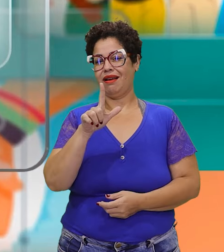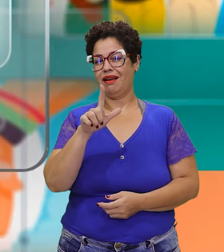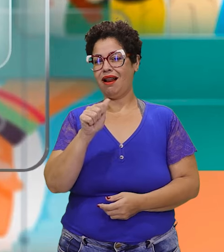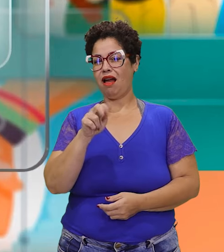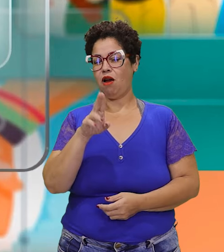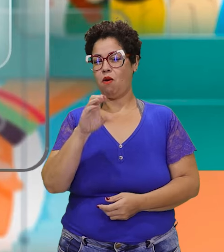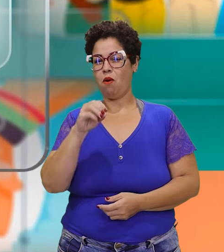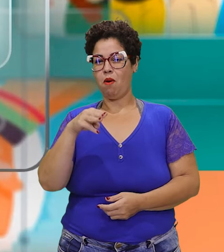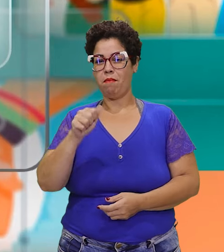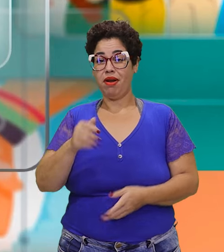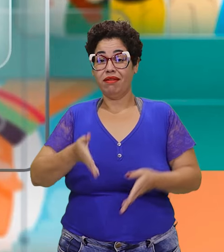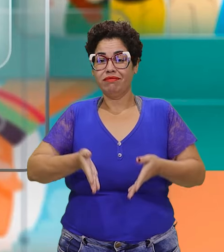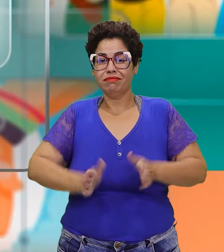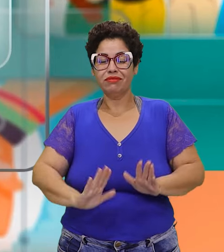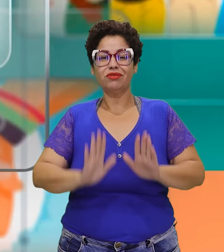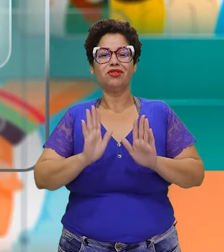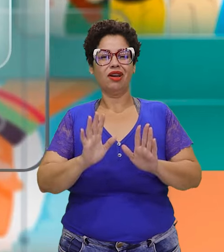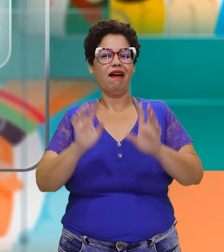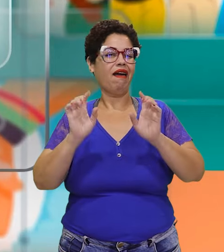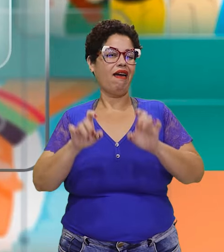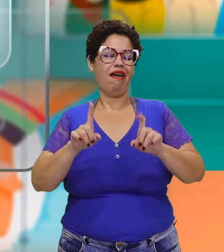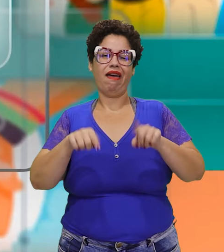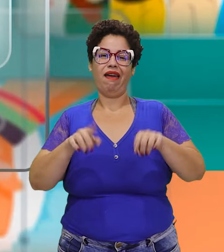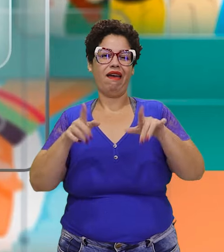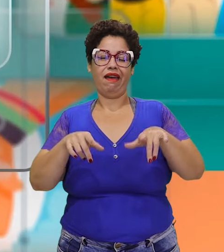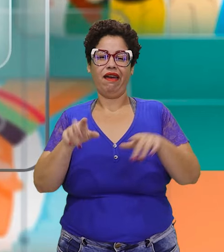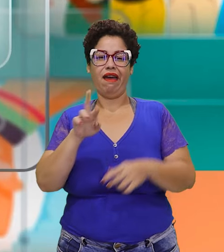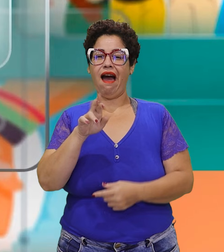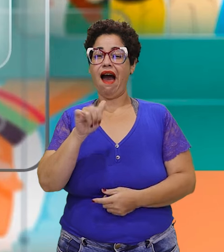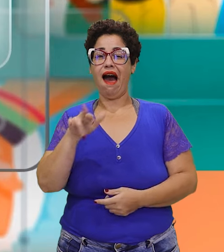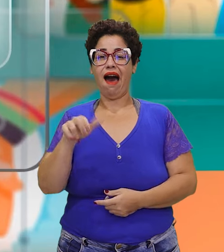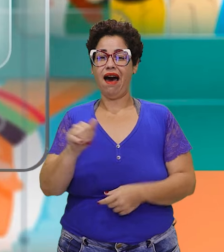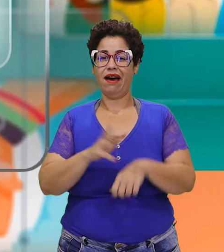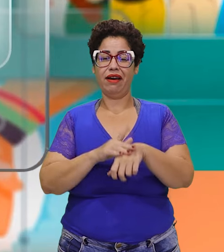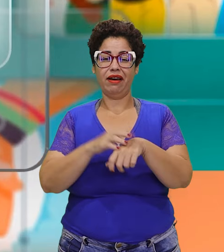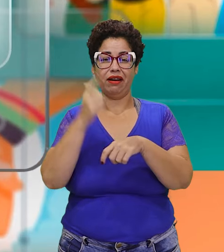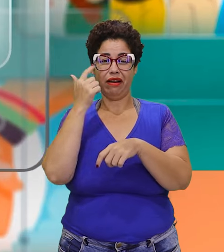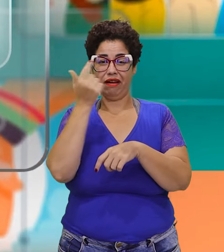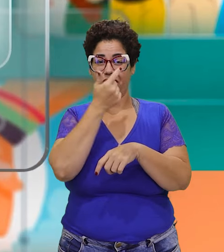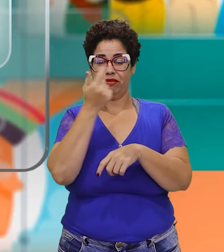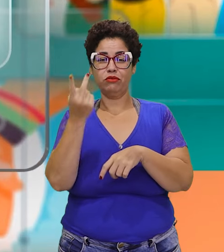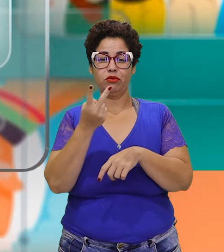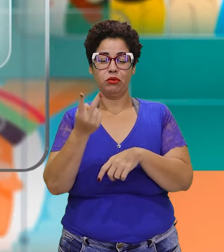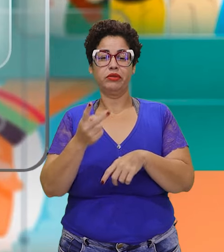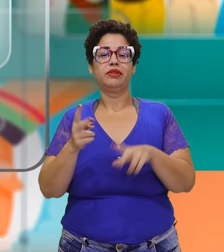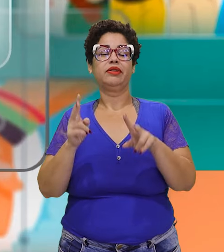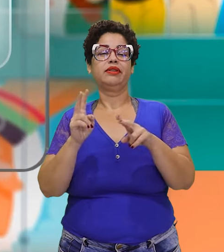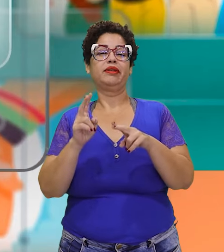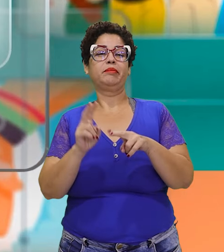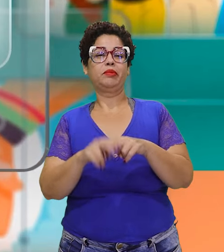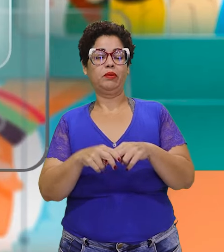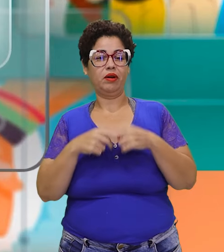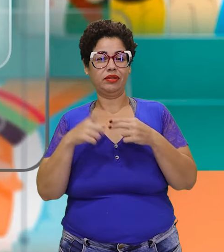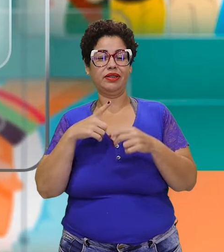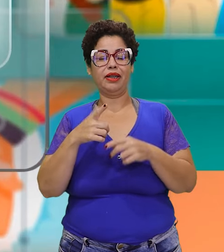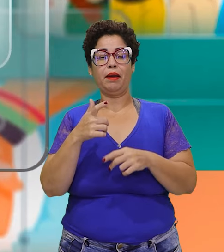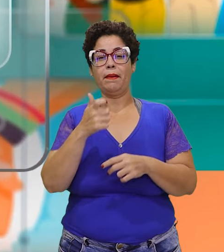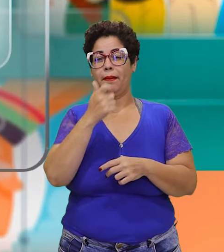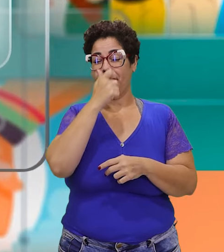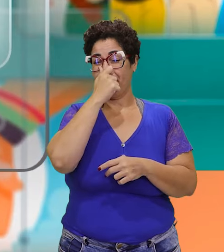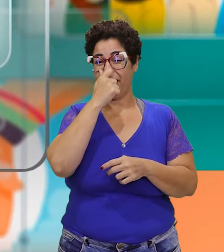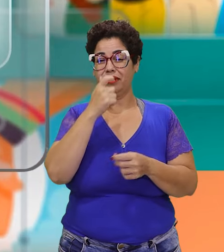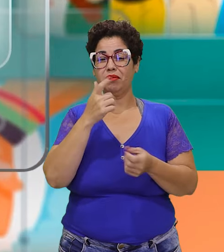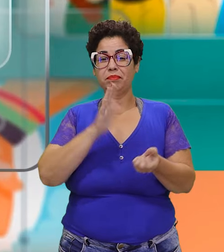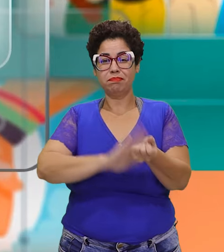né? Glaucoma congênito, que é uma patologia um tanto quanto rara. Ela diz respeito à